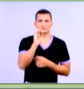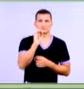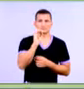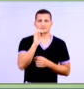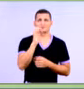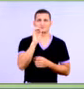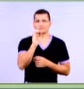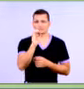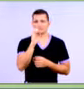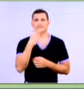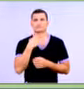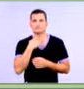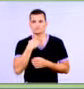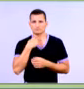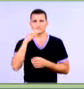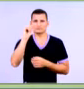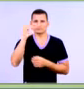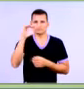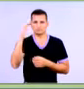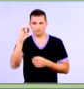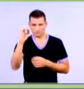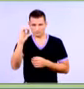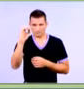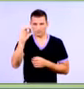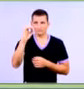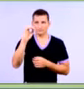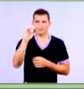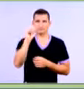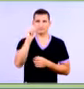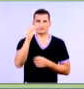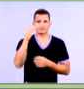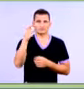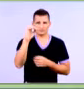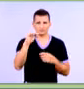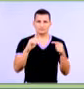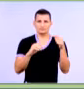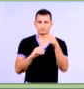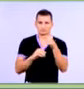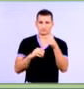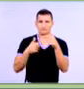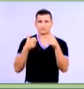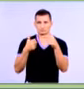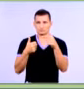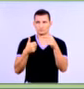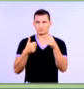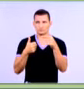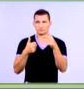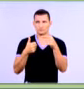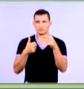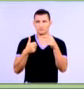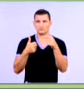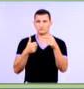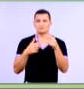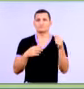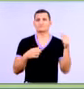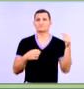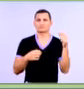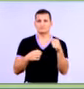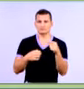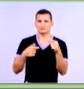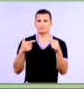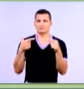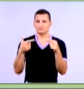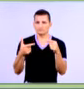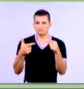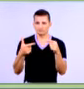está ocupado com o aço aponta para o próximo, que é o 1, que é o cobre aponta para o próximo, que é o 2,